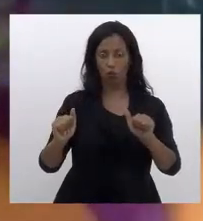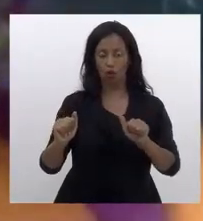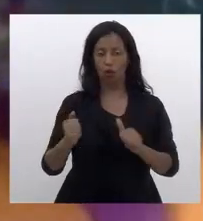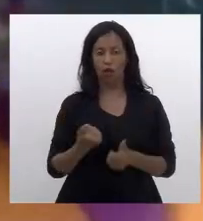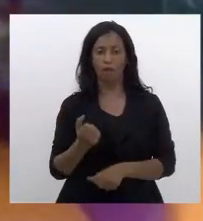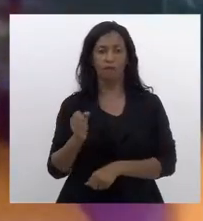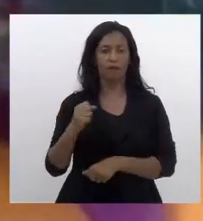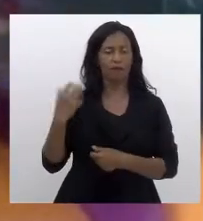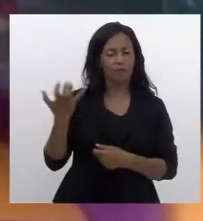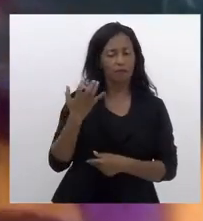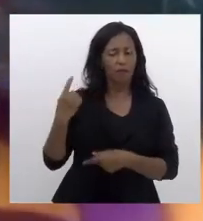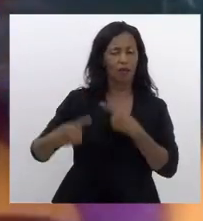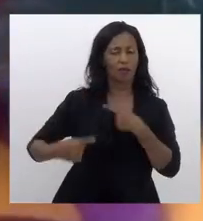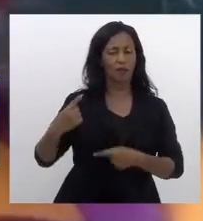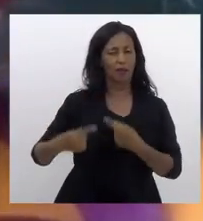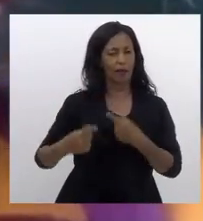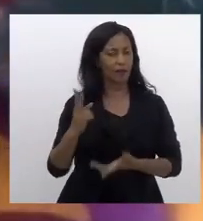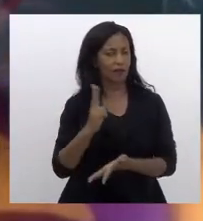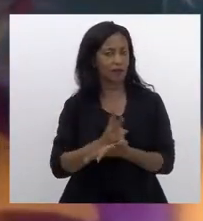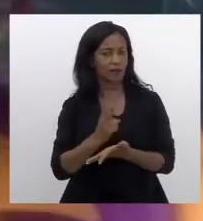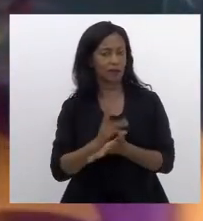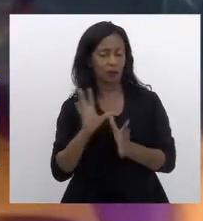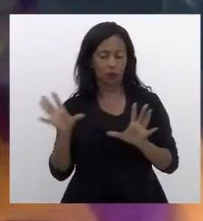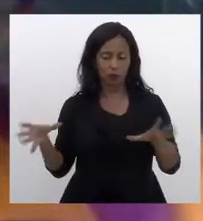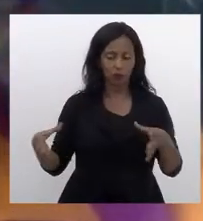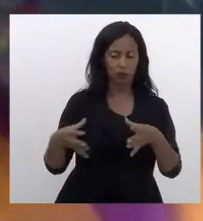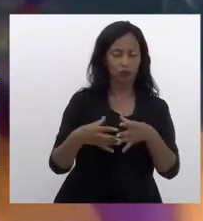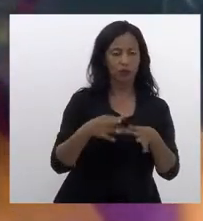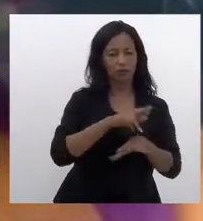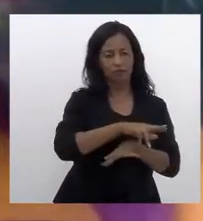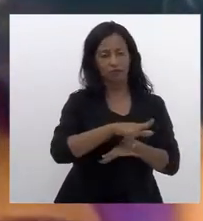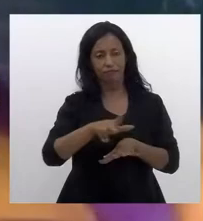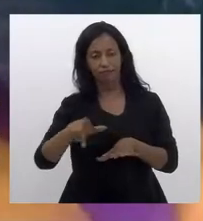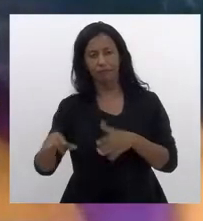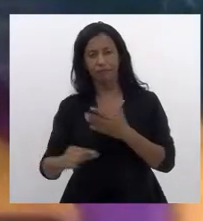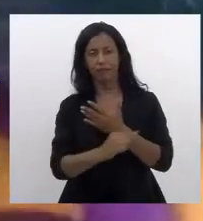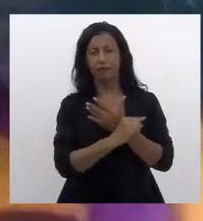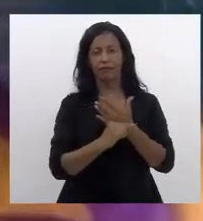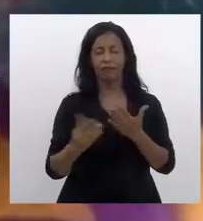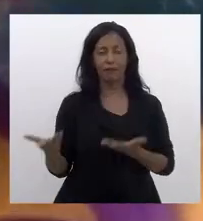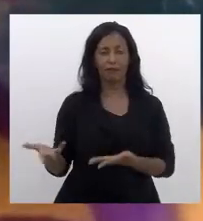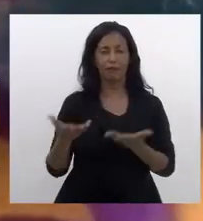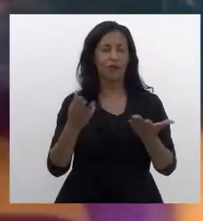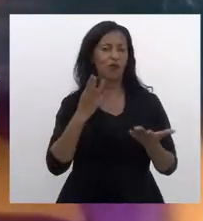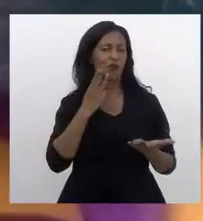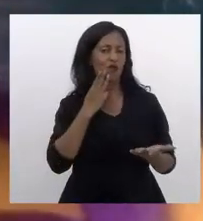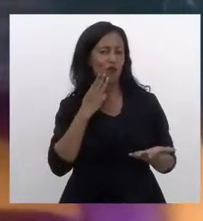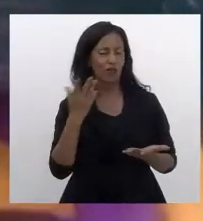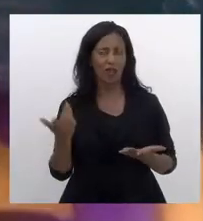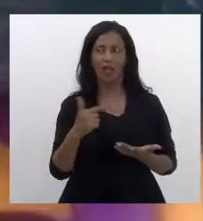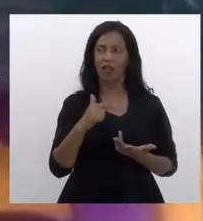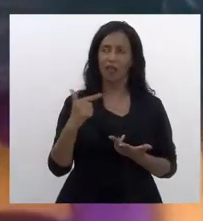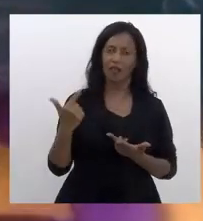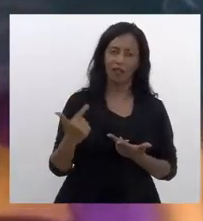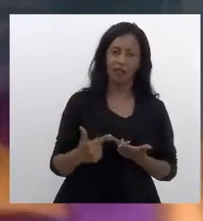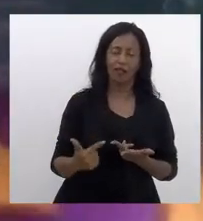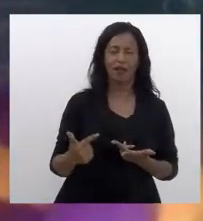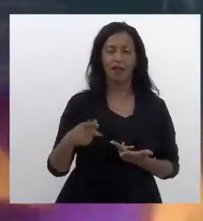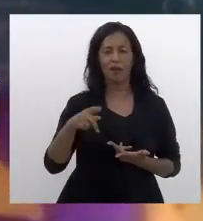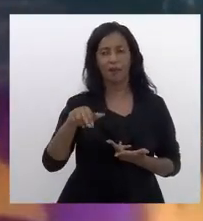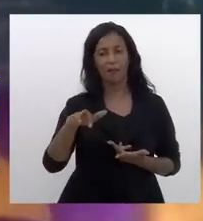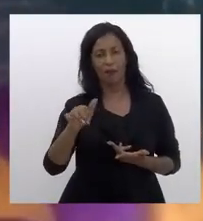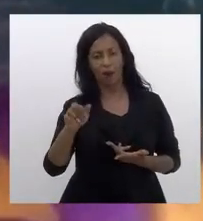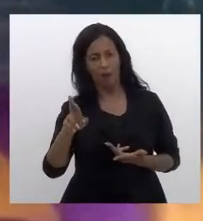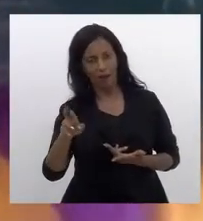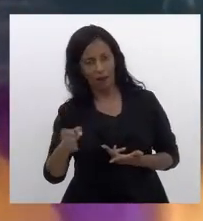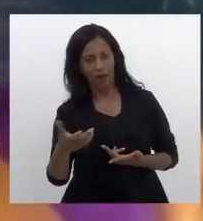fazer o debate. Então, acho que a conjunção desses diversos autores, bem como Valdec, Gilberto de Palmares,